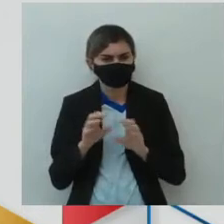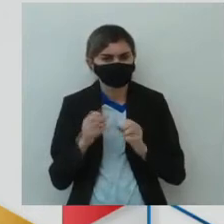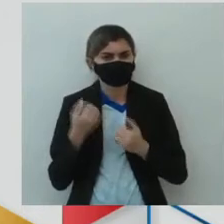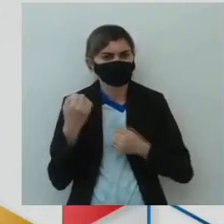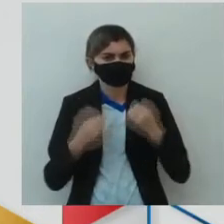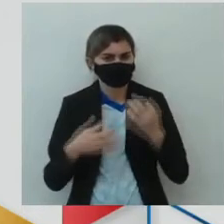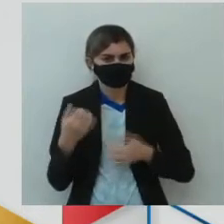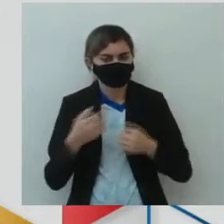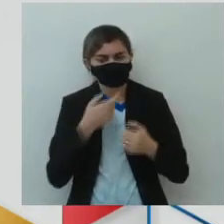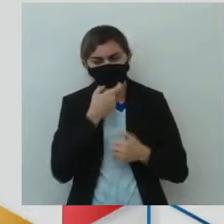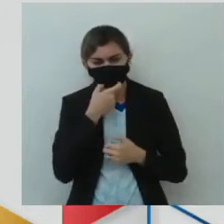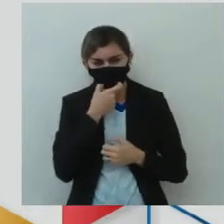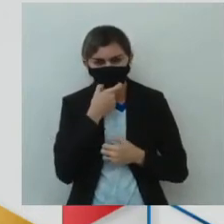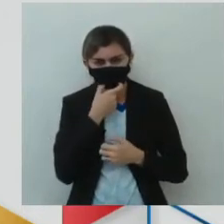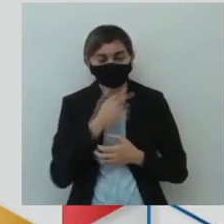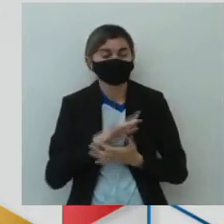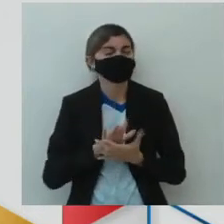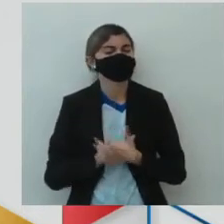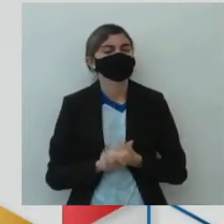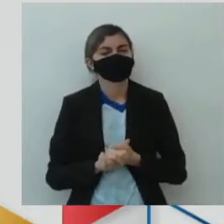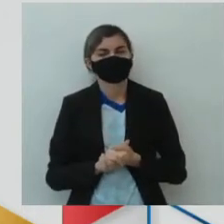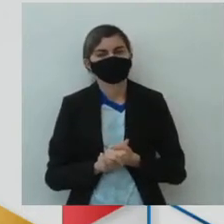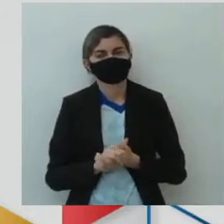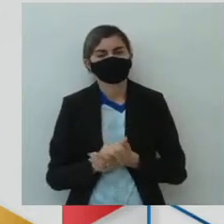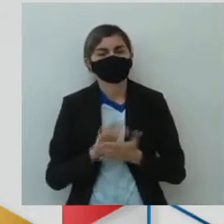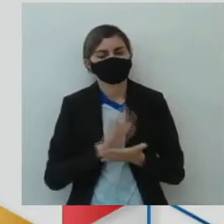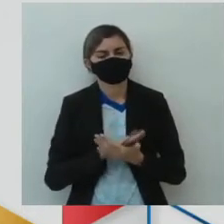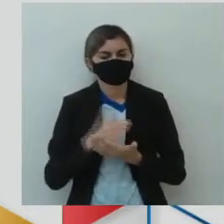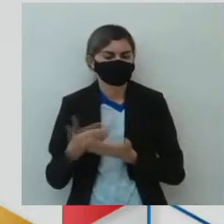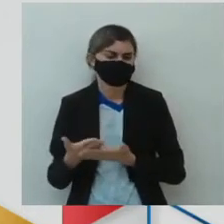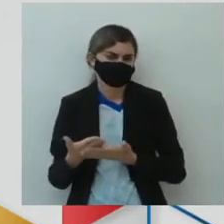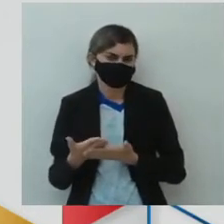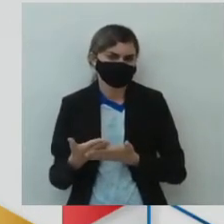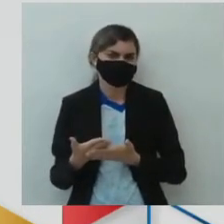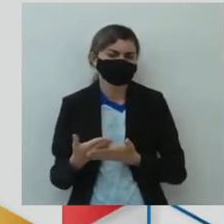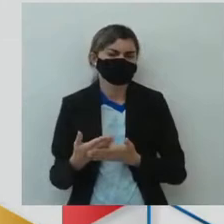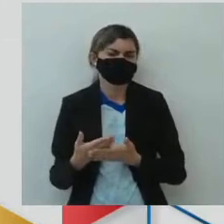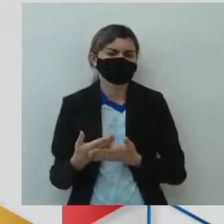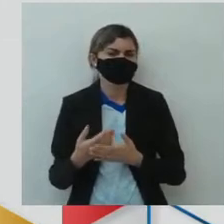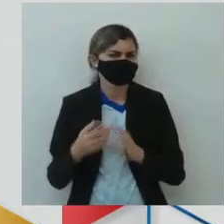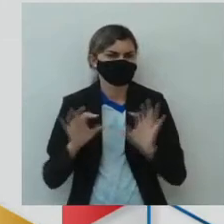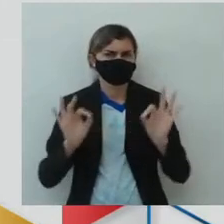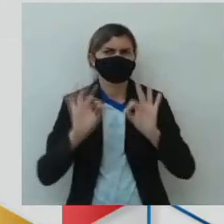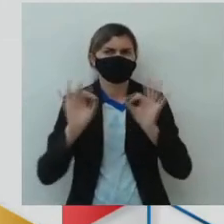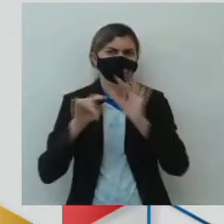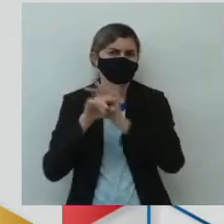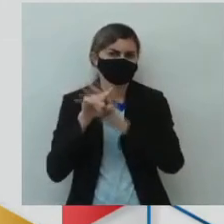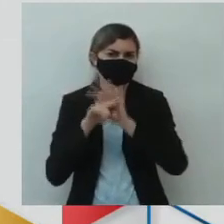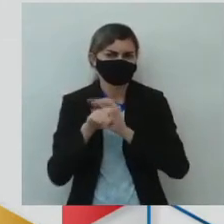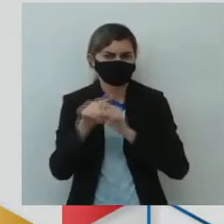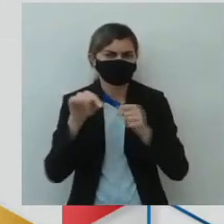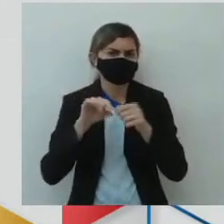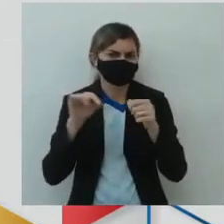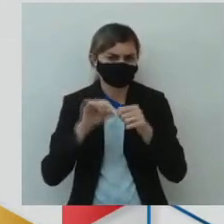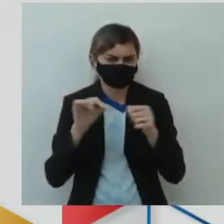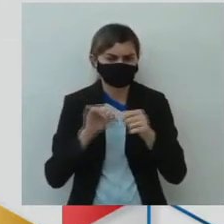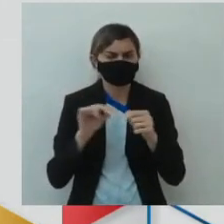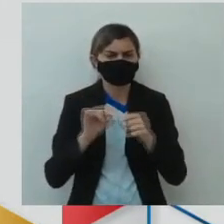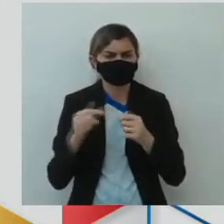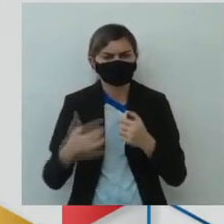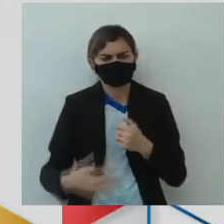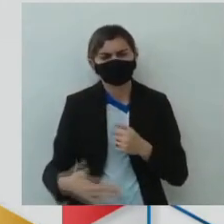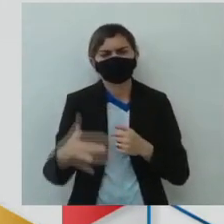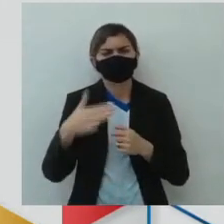or really Ends up in e traduzido pela pesquisa que você fizer